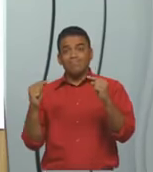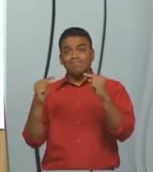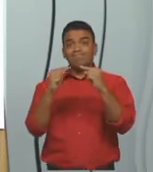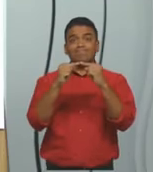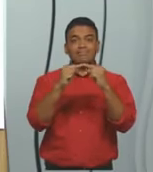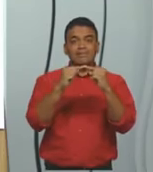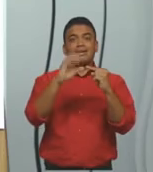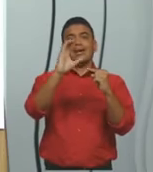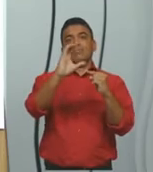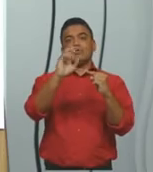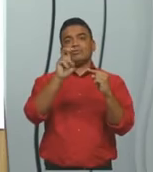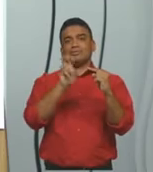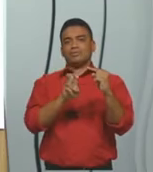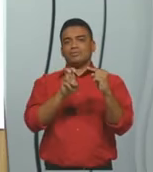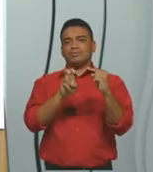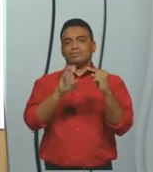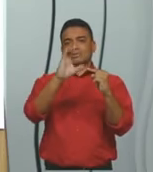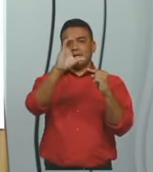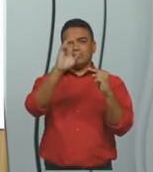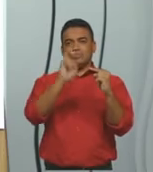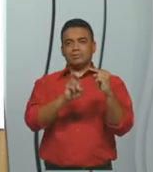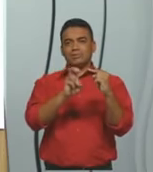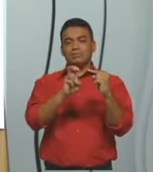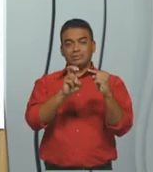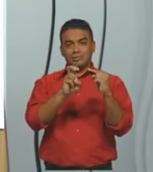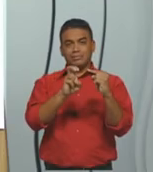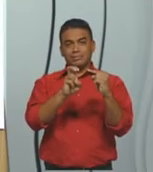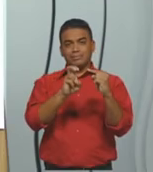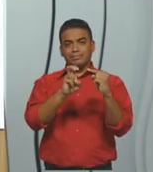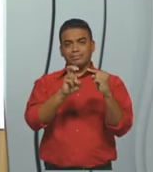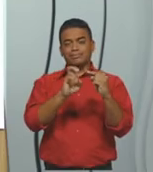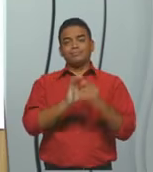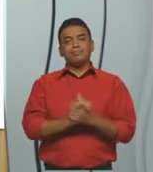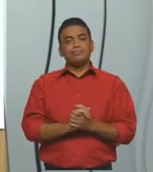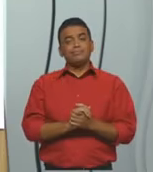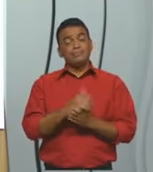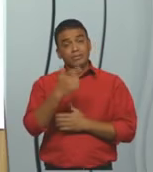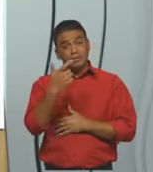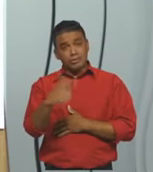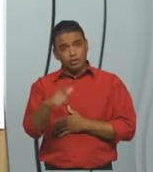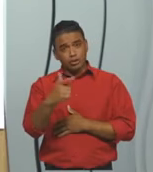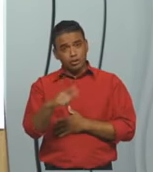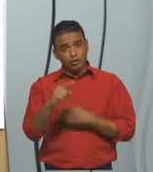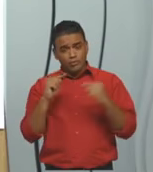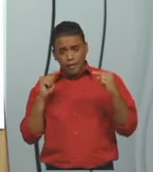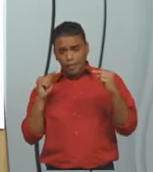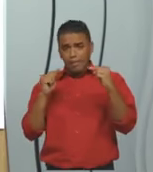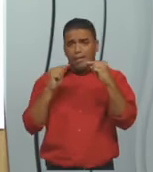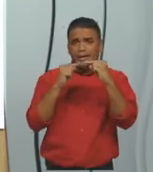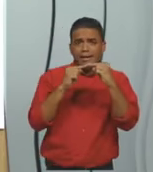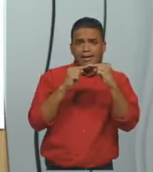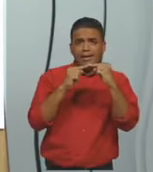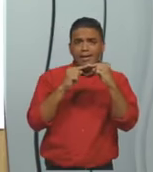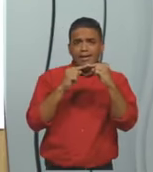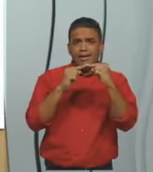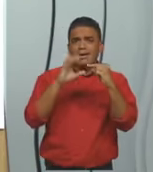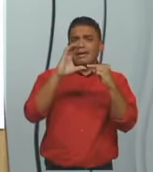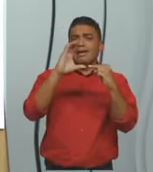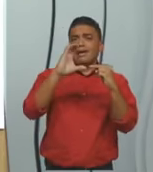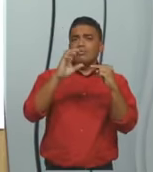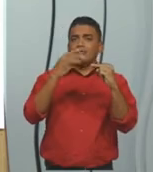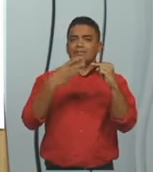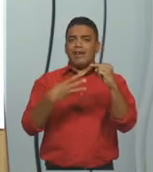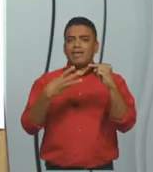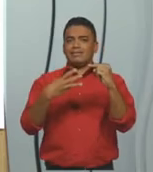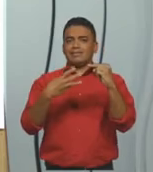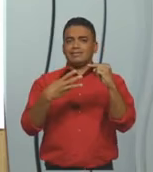5 linhas. E aí, de novo, ele vai se ligar, só que através do carbono 3 linhas aqui,